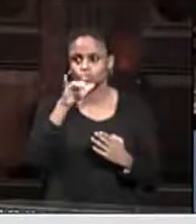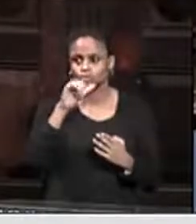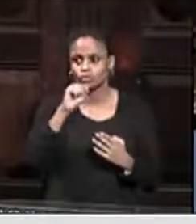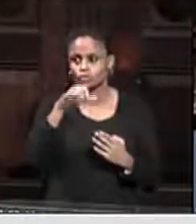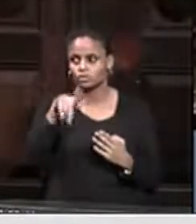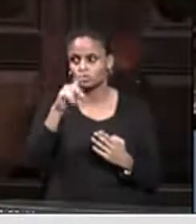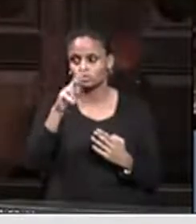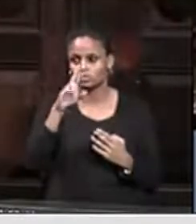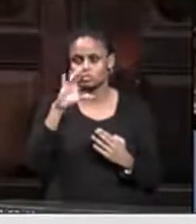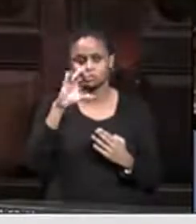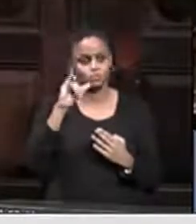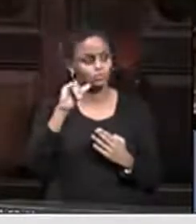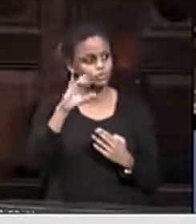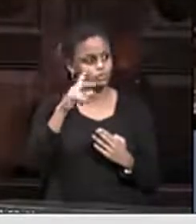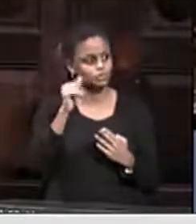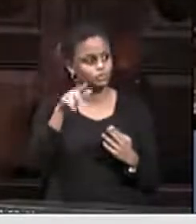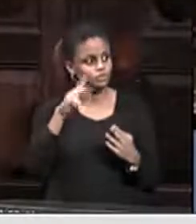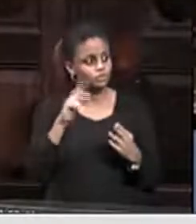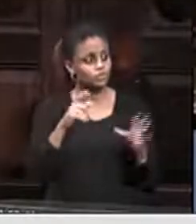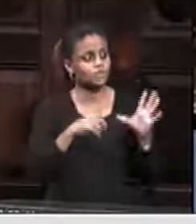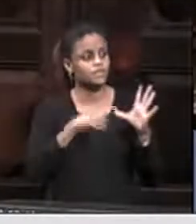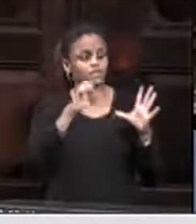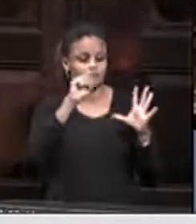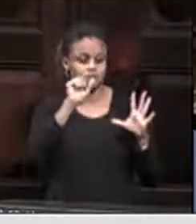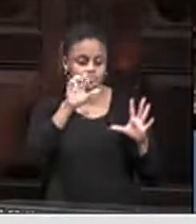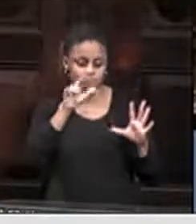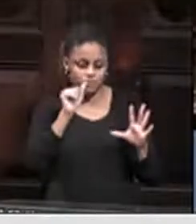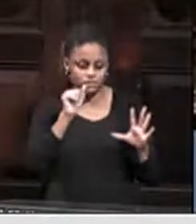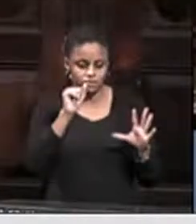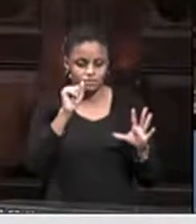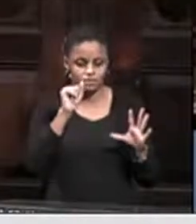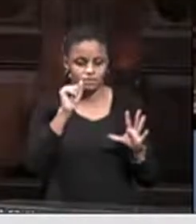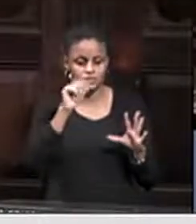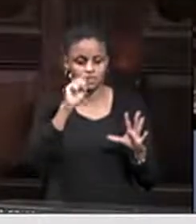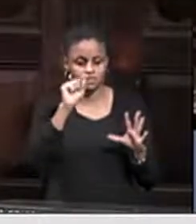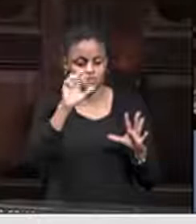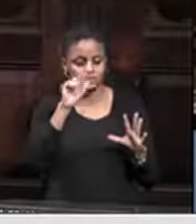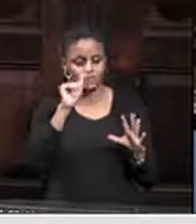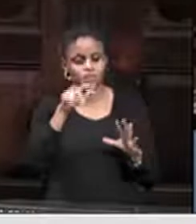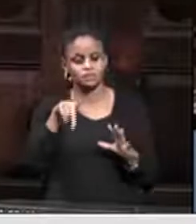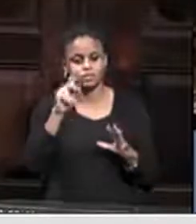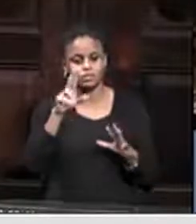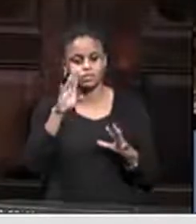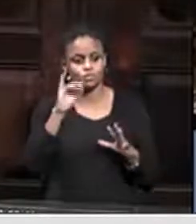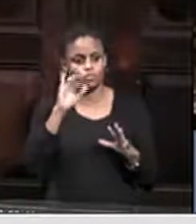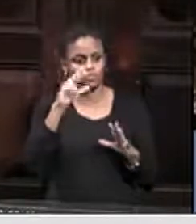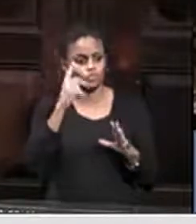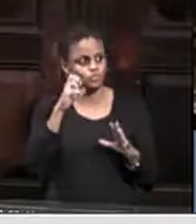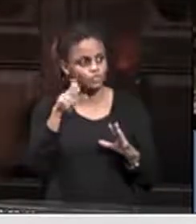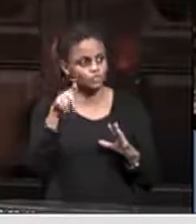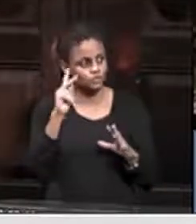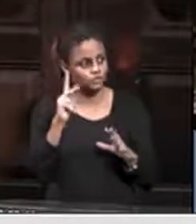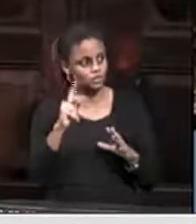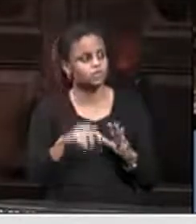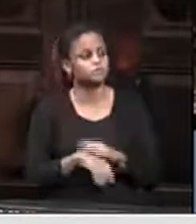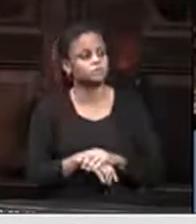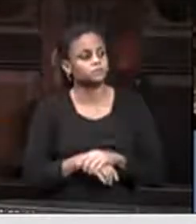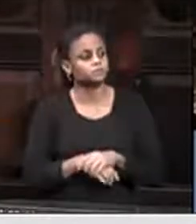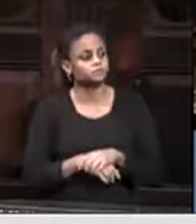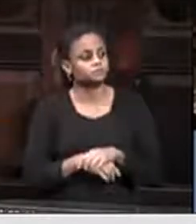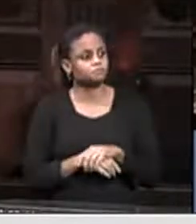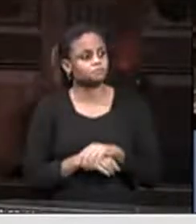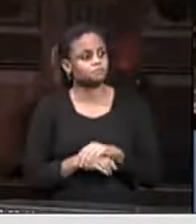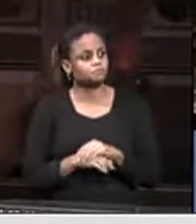do centro do Rio, Sara Kubitschek, que cede suas dependências até hoje para o ESO funcionar. O nosso ESO, que até